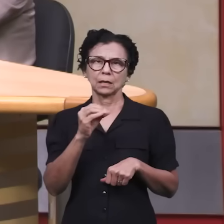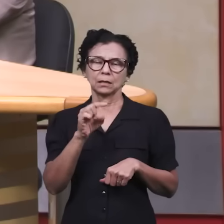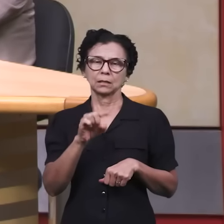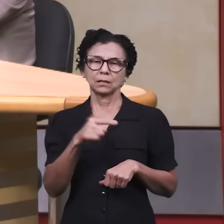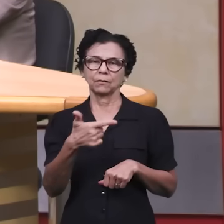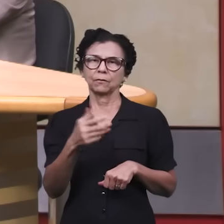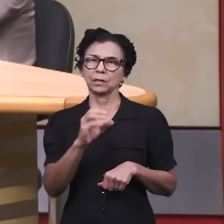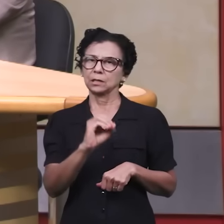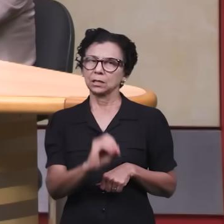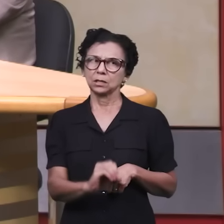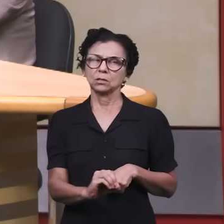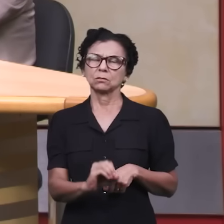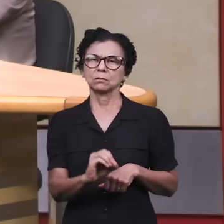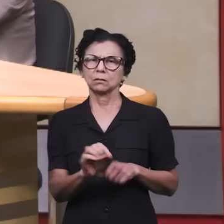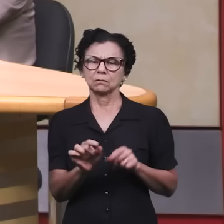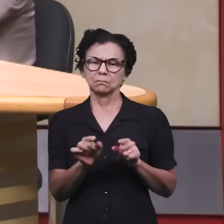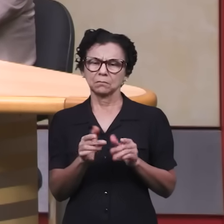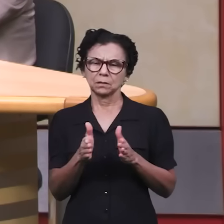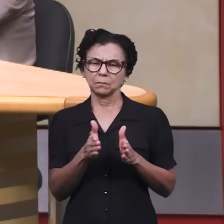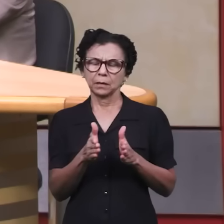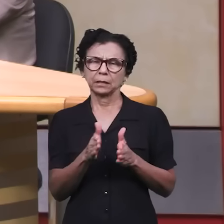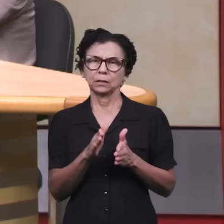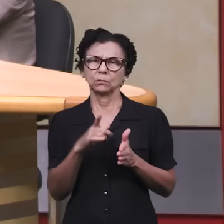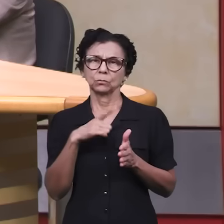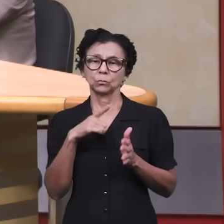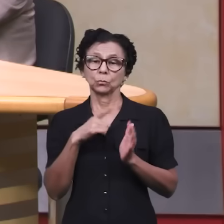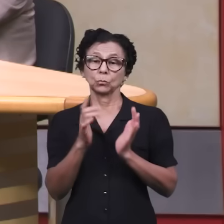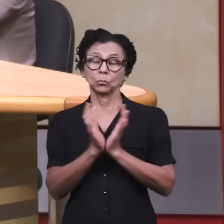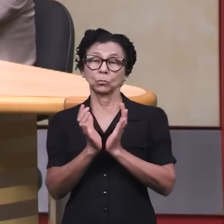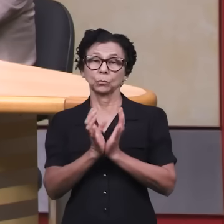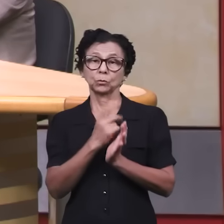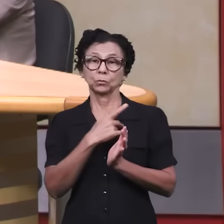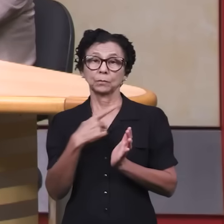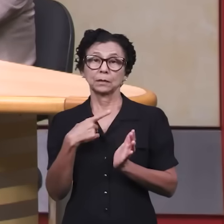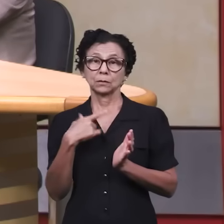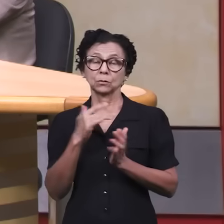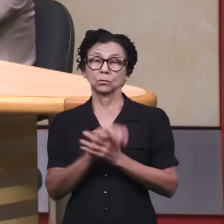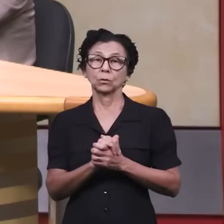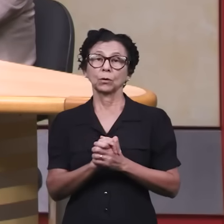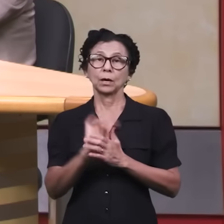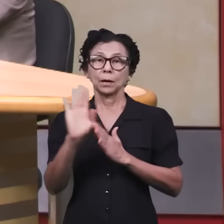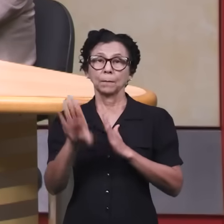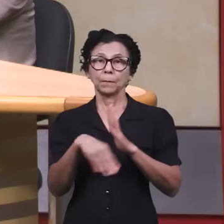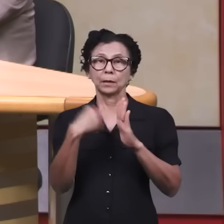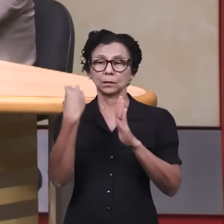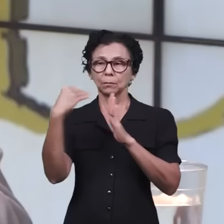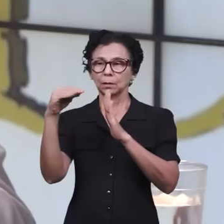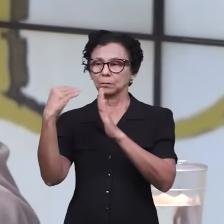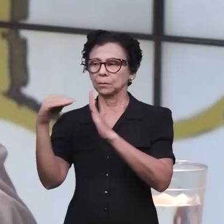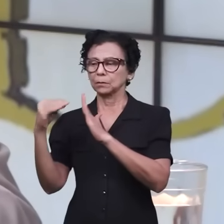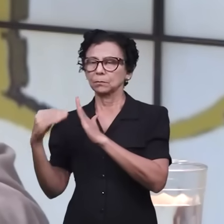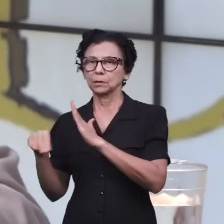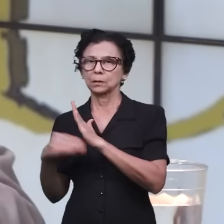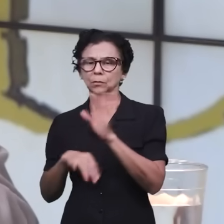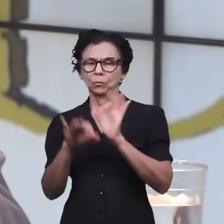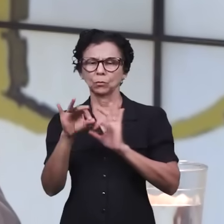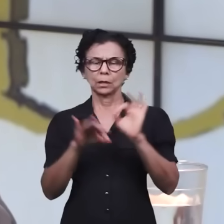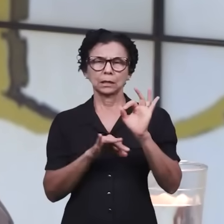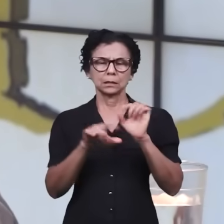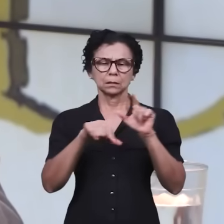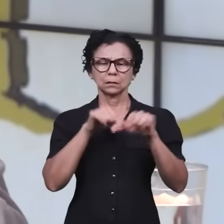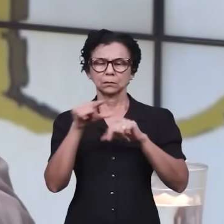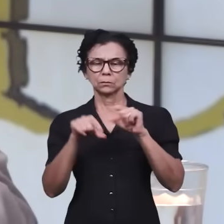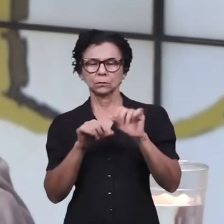até a hora que a gente vai apresentar as sugestões de mensagem, e aí tem um grupo de pastores que recebe, eu reencaminho, recebe, coloca em ordem,